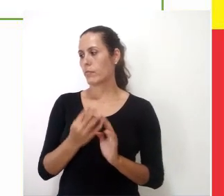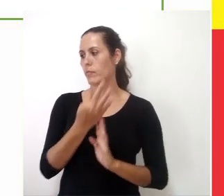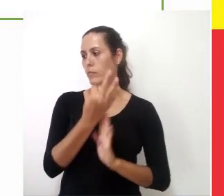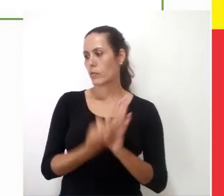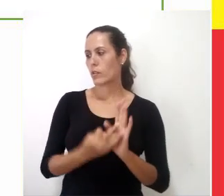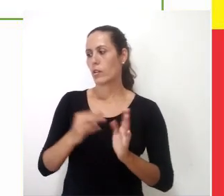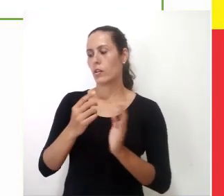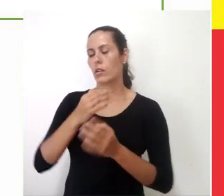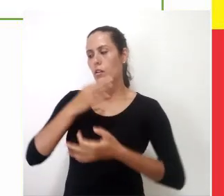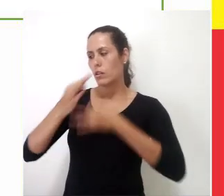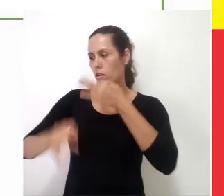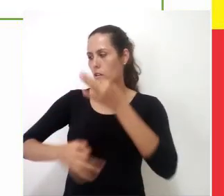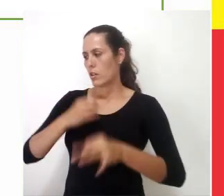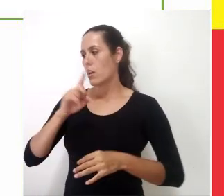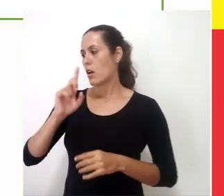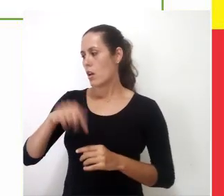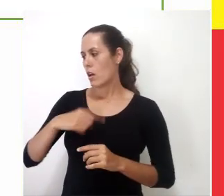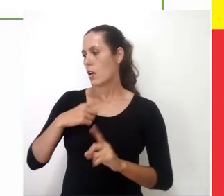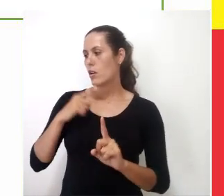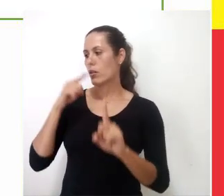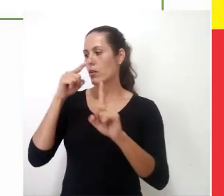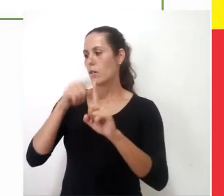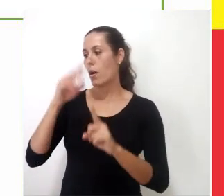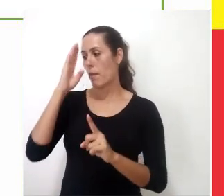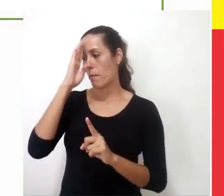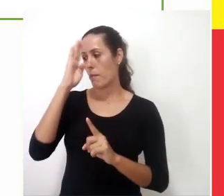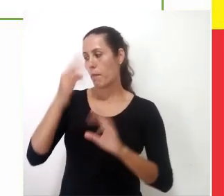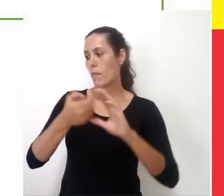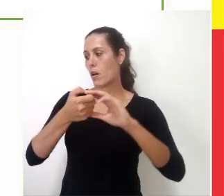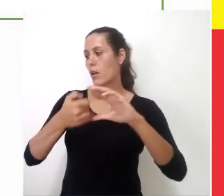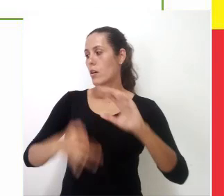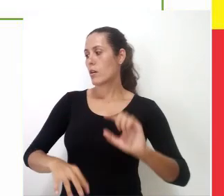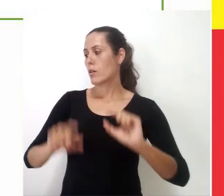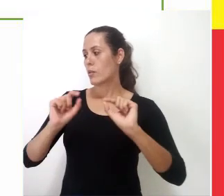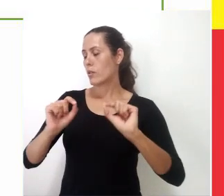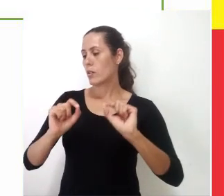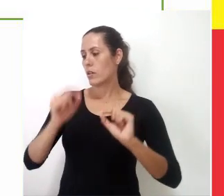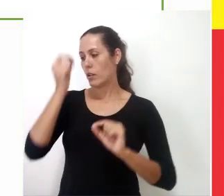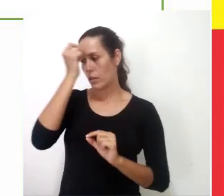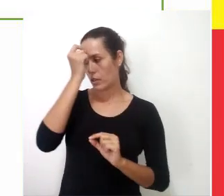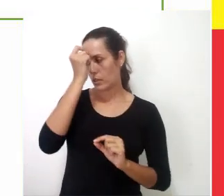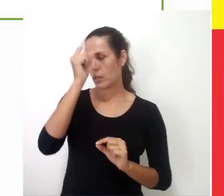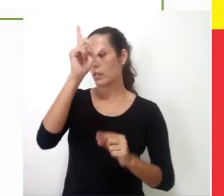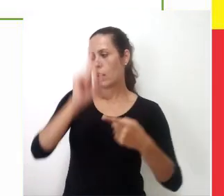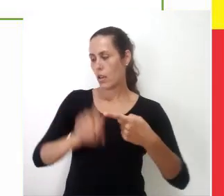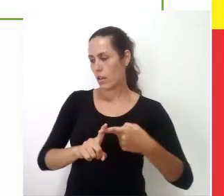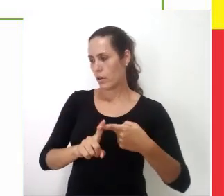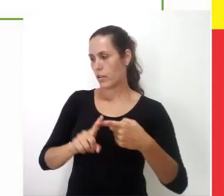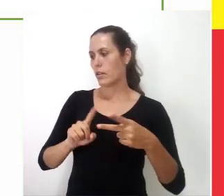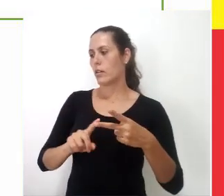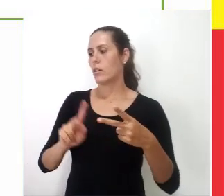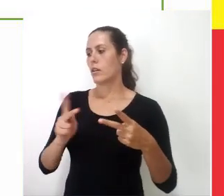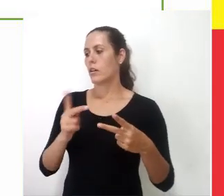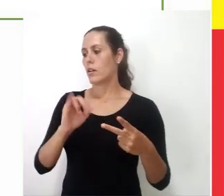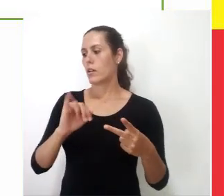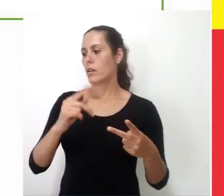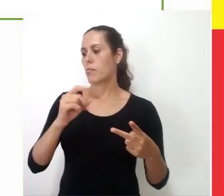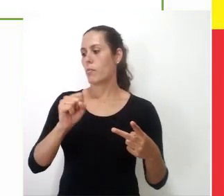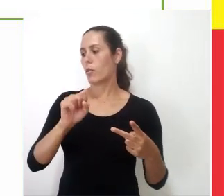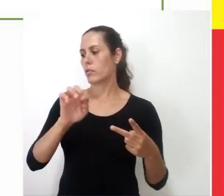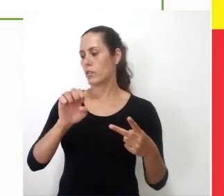texto argumentativo, é aquele que tem como principais características defender uma ideia. Sim, uma